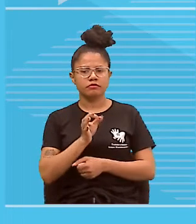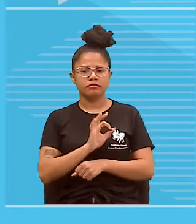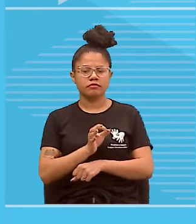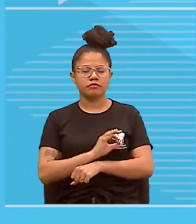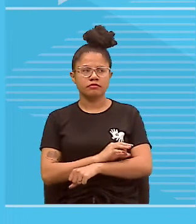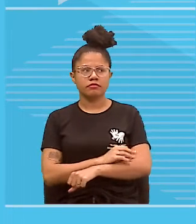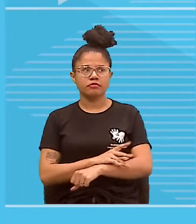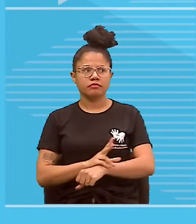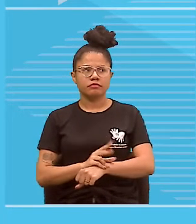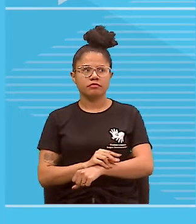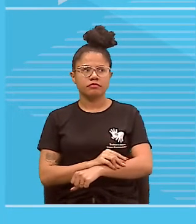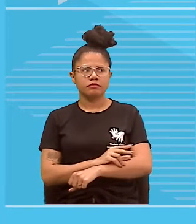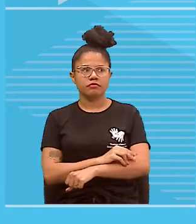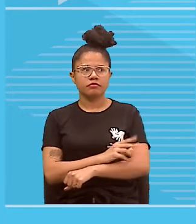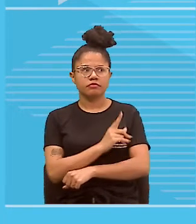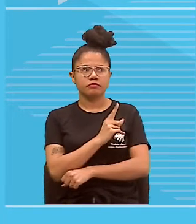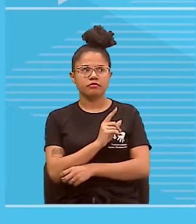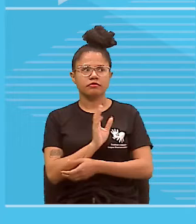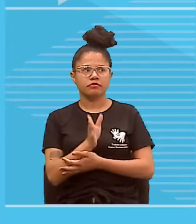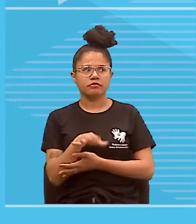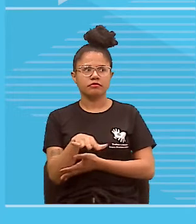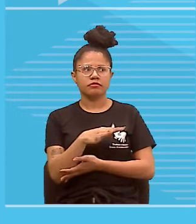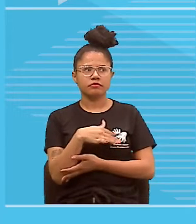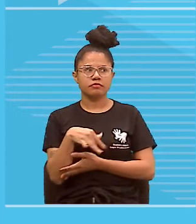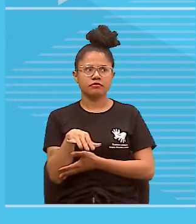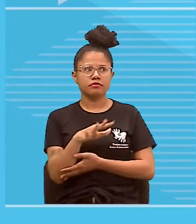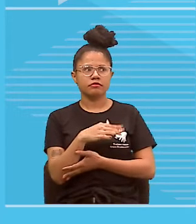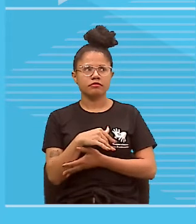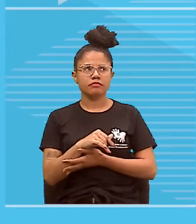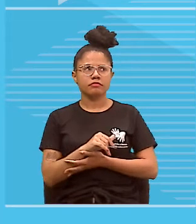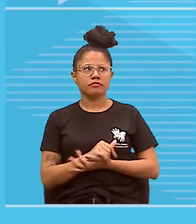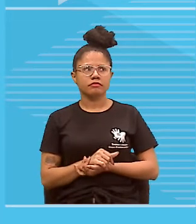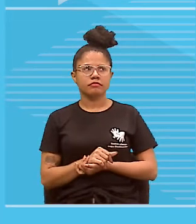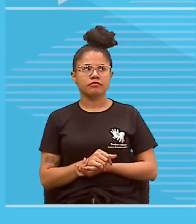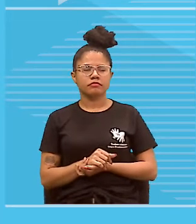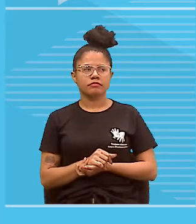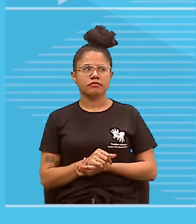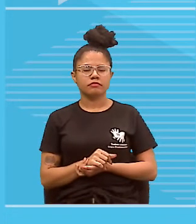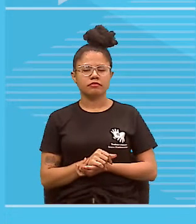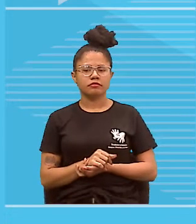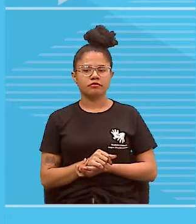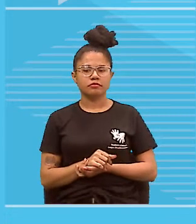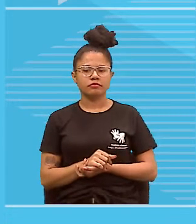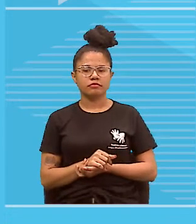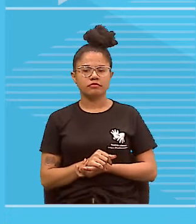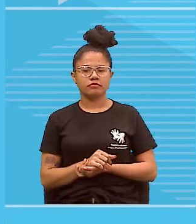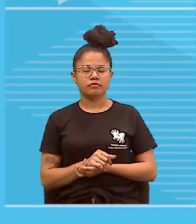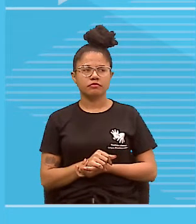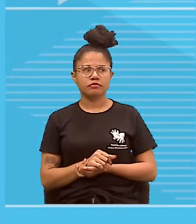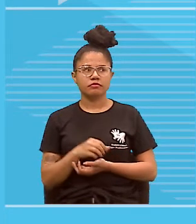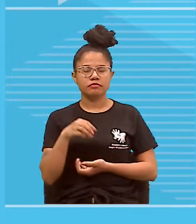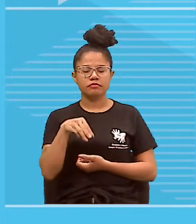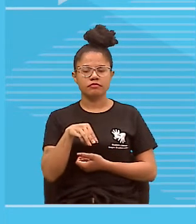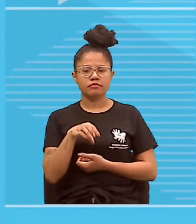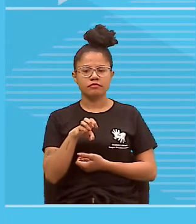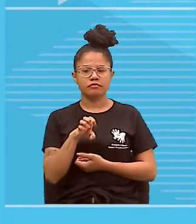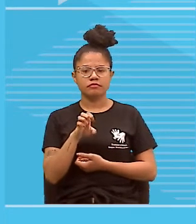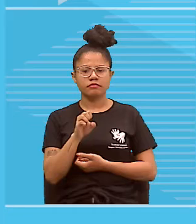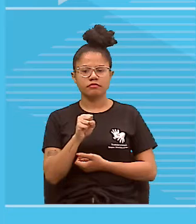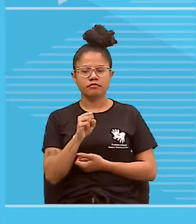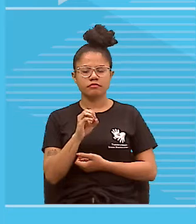répteis esses aqui dominando aí o ambiente terrestre né E aqui na era mesozóica